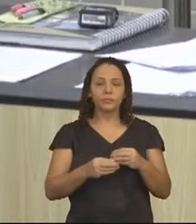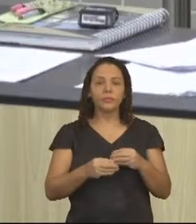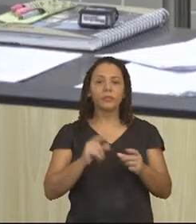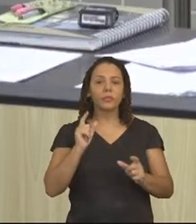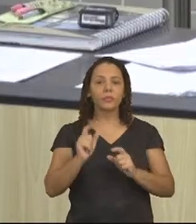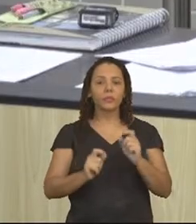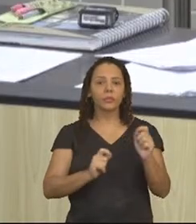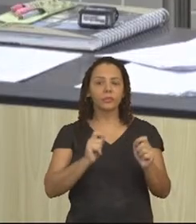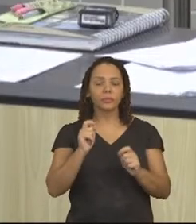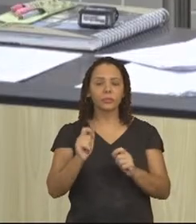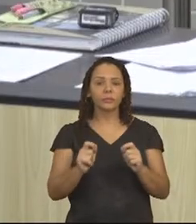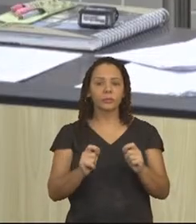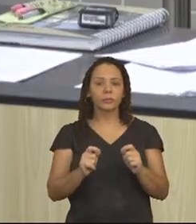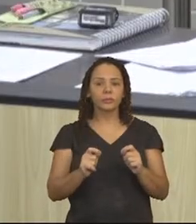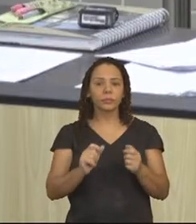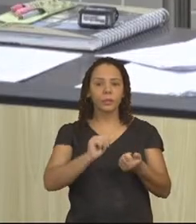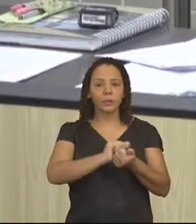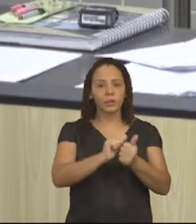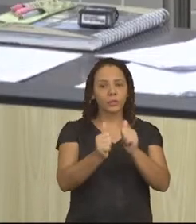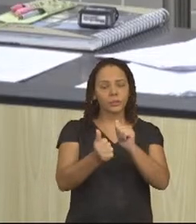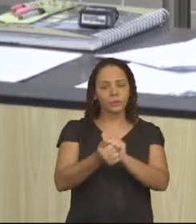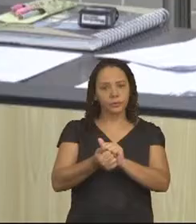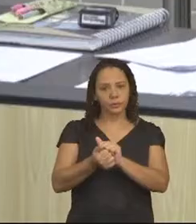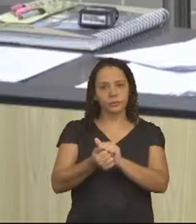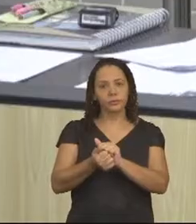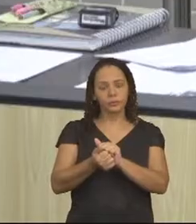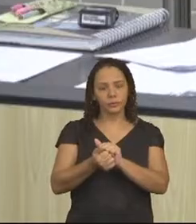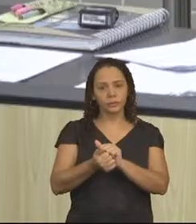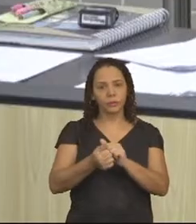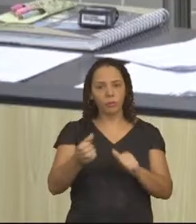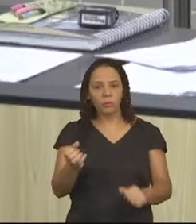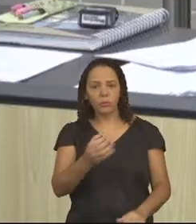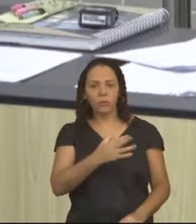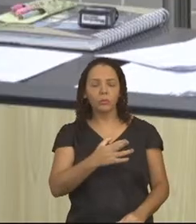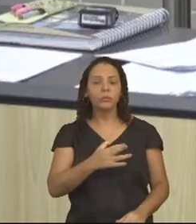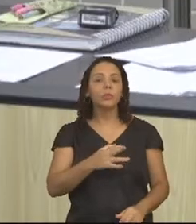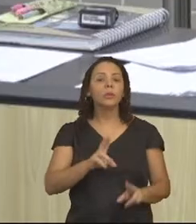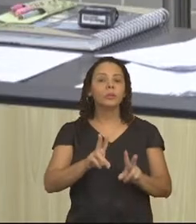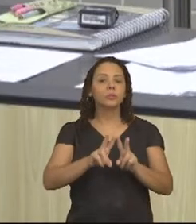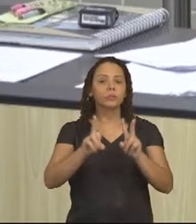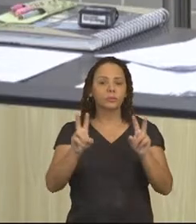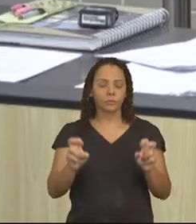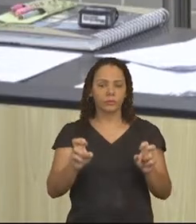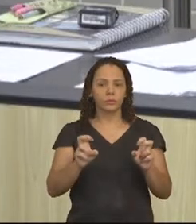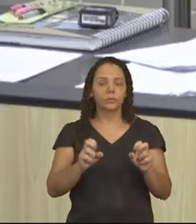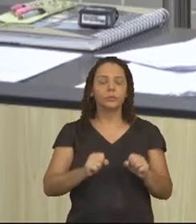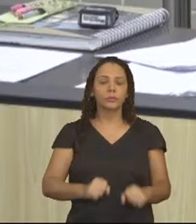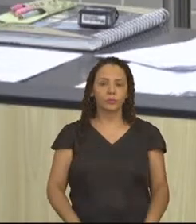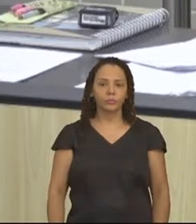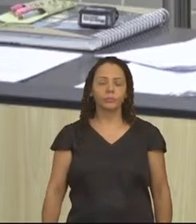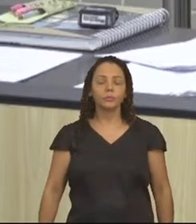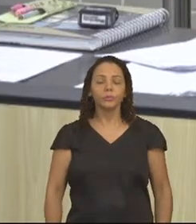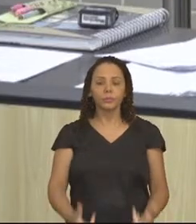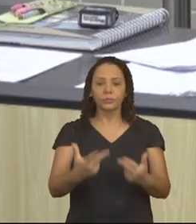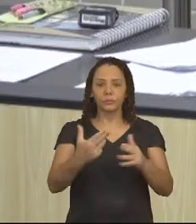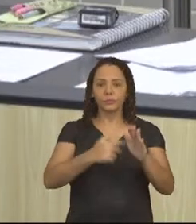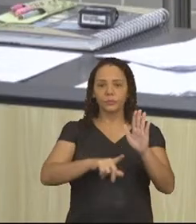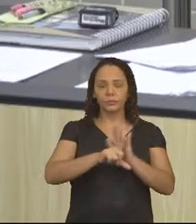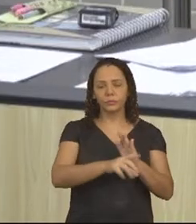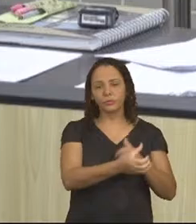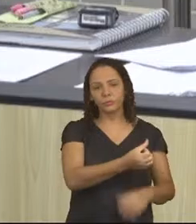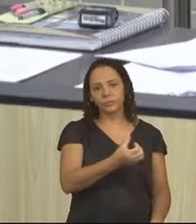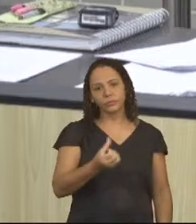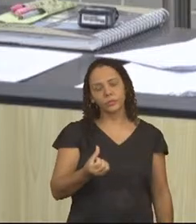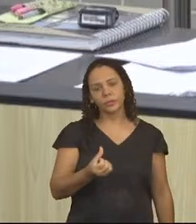promover as necessárias adequações com relação à nova nomenclatura do Fundo Municipal da Pessoa Idosa, conforme a Lei